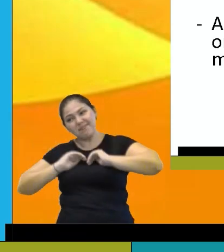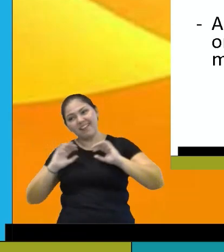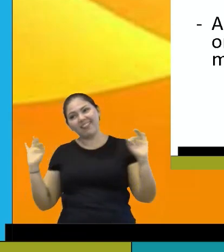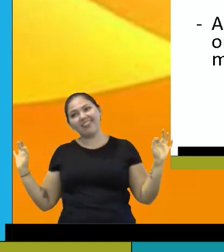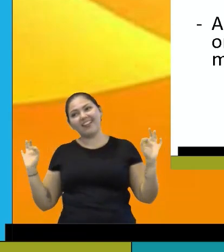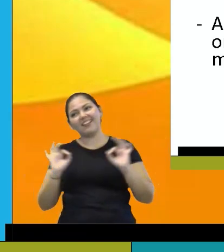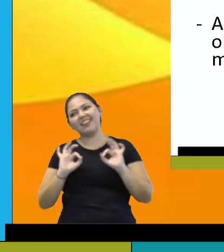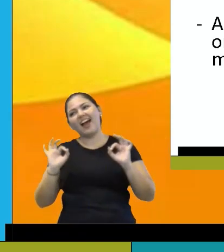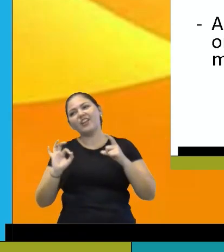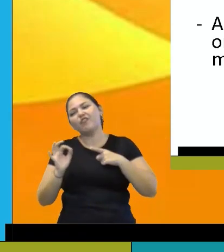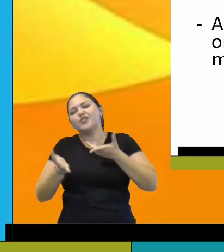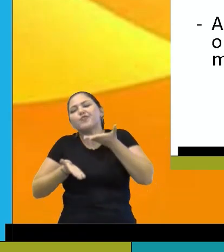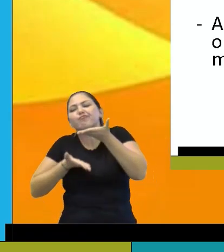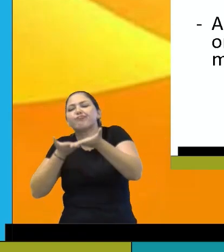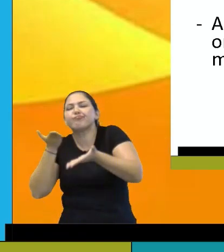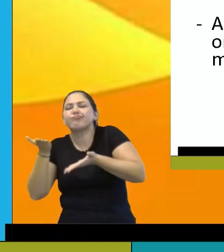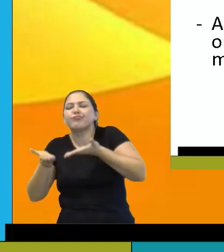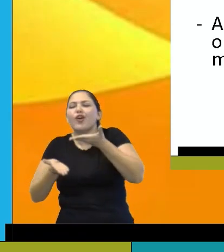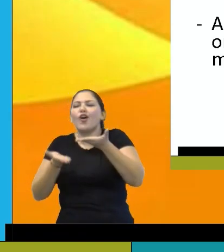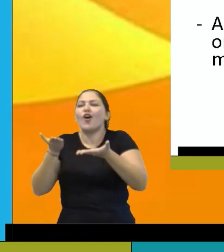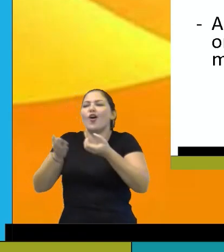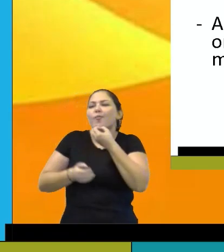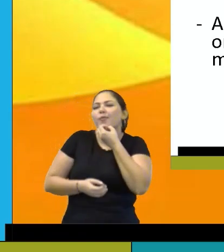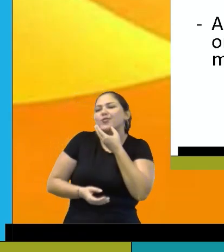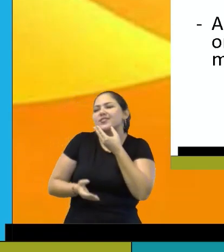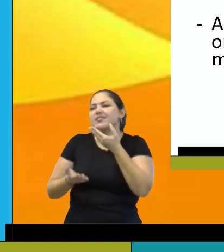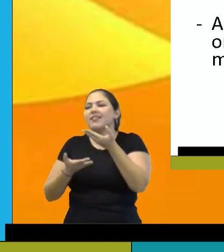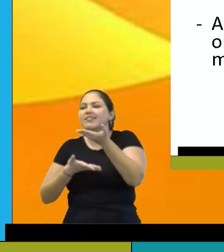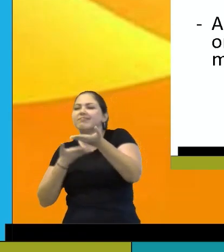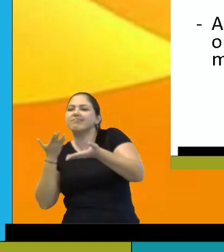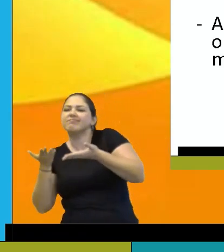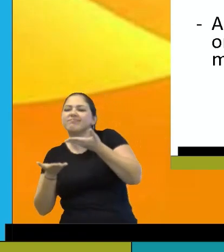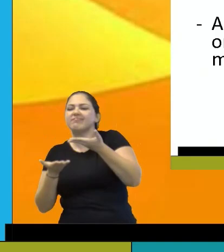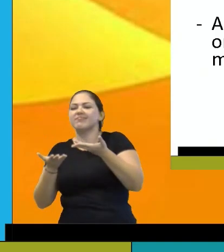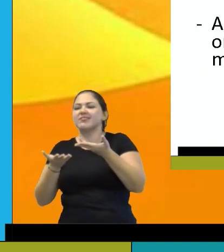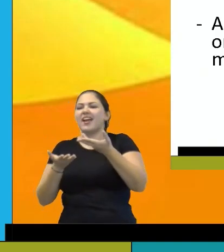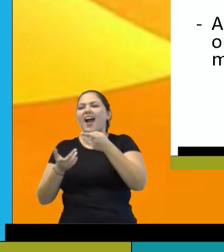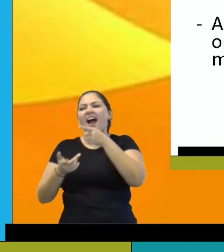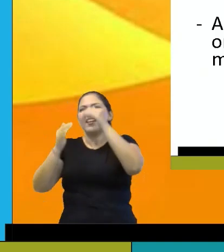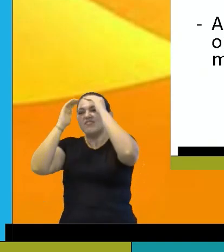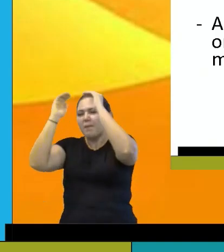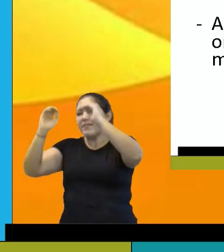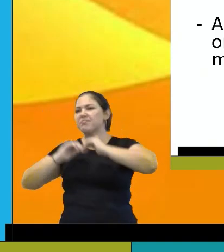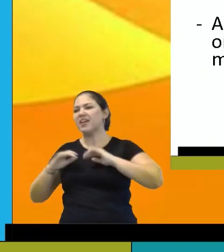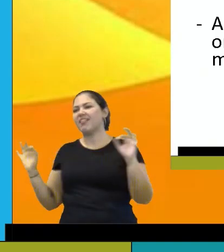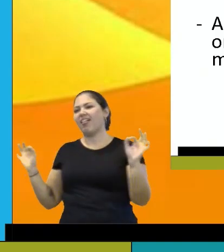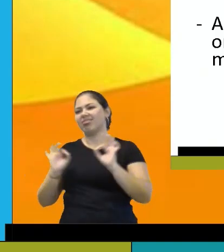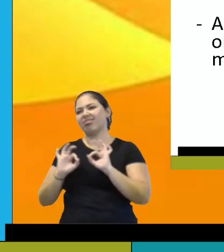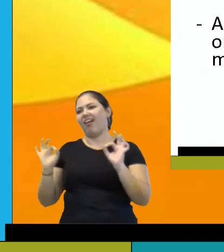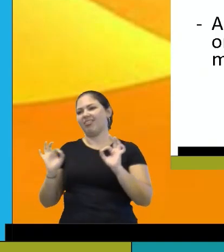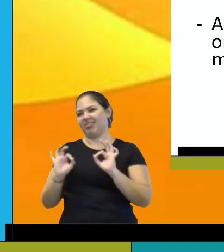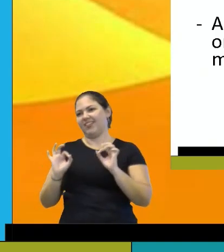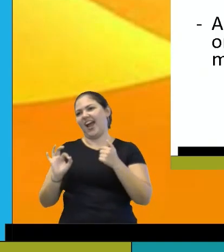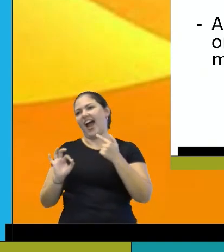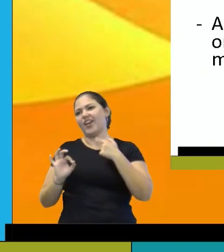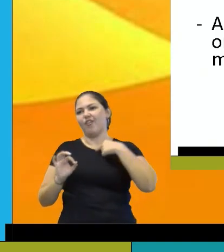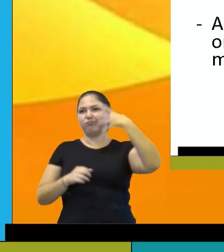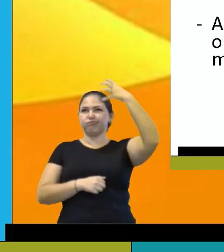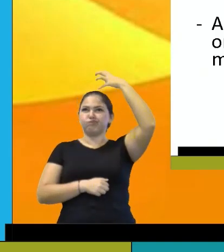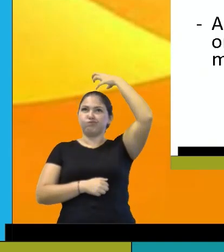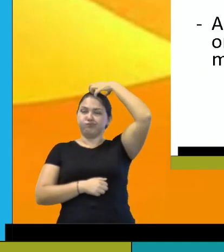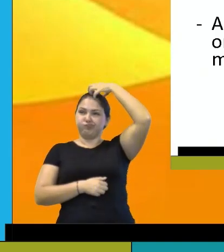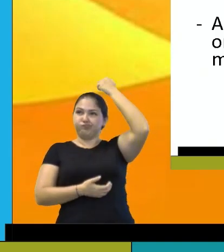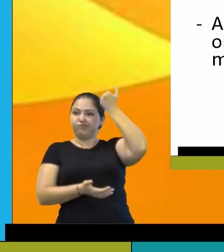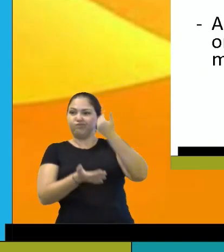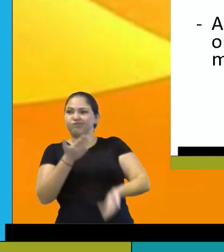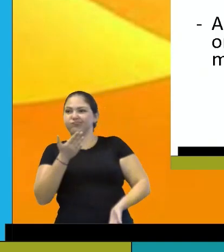é egoísta, ele é volúvel, ele age segundo as suas necessidades. Se